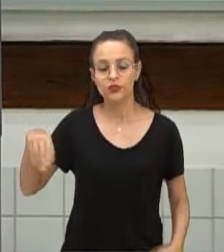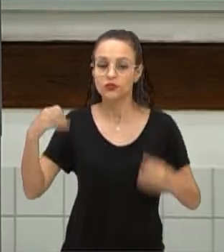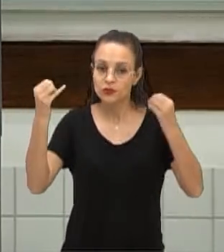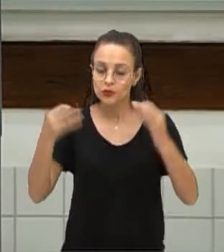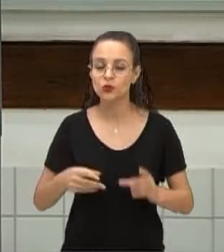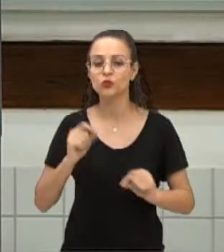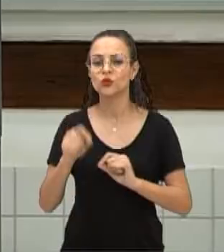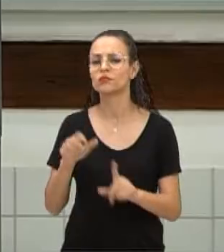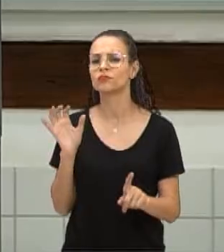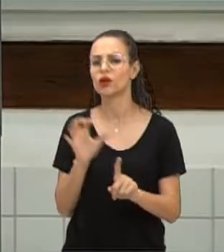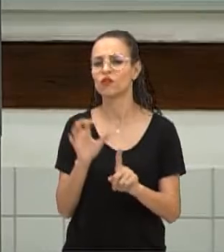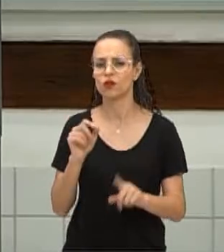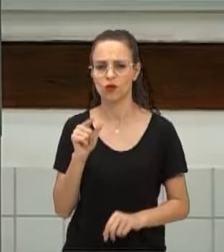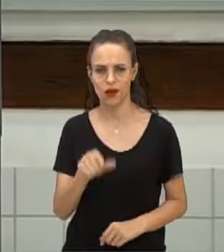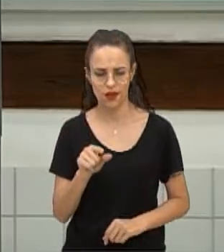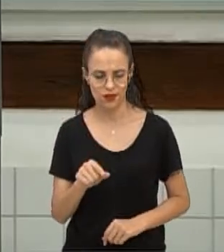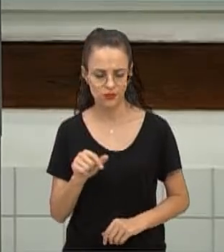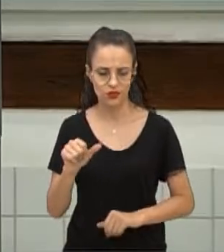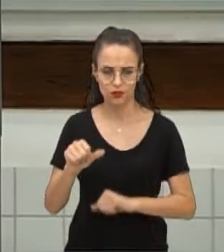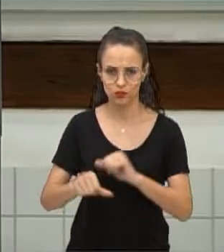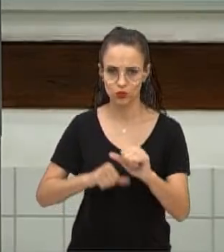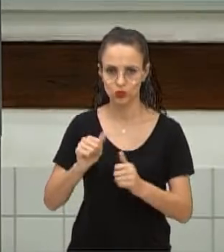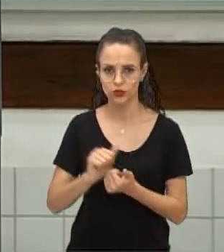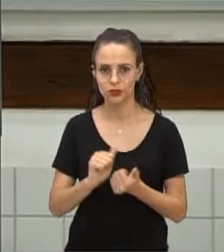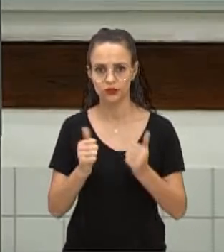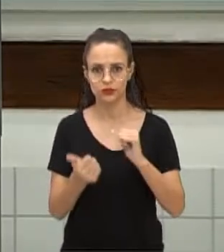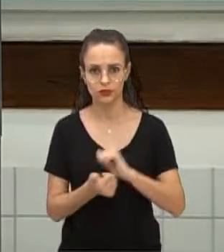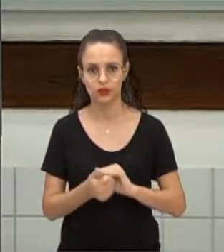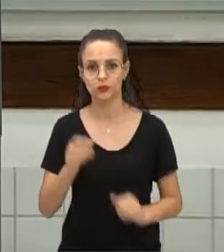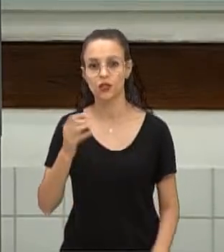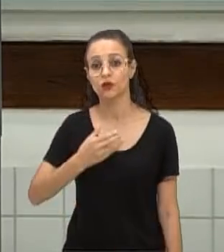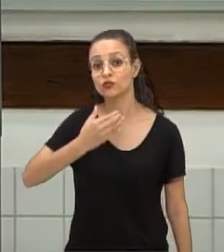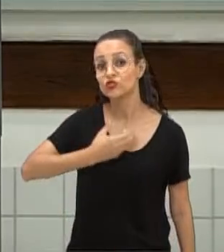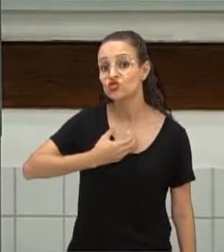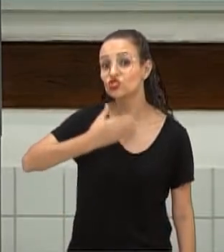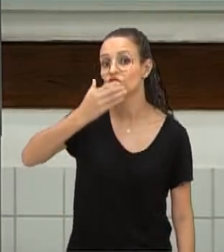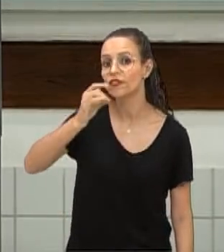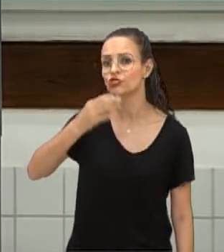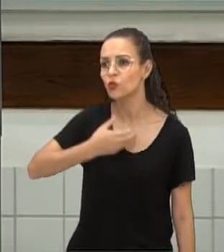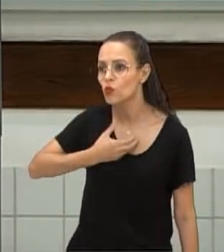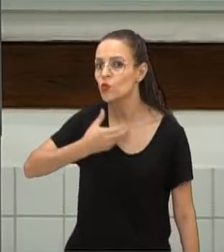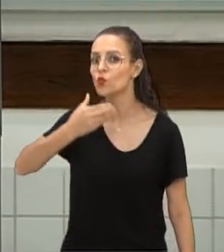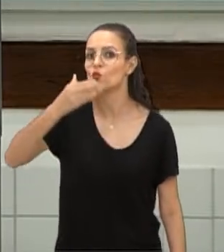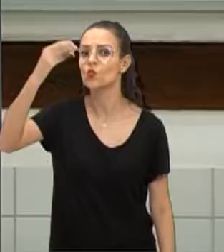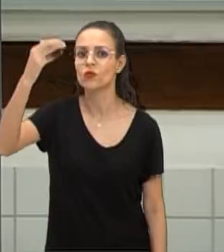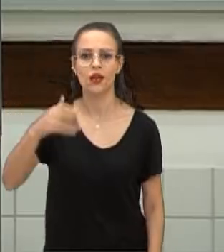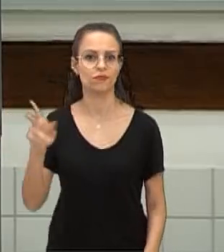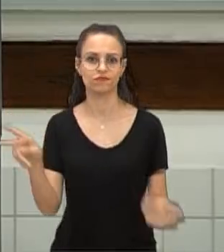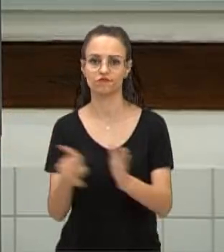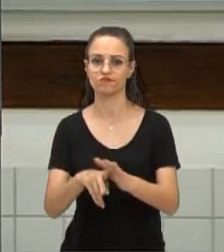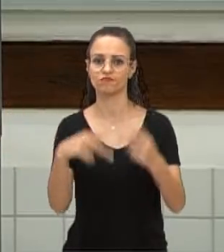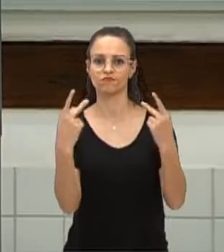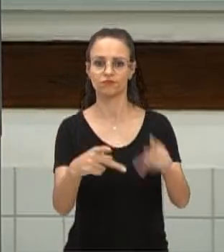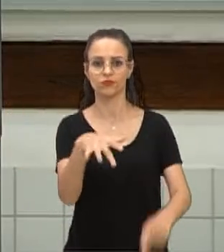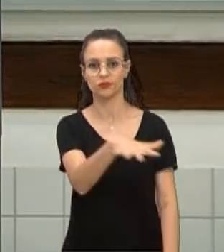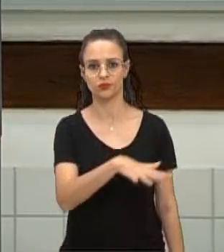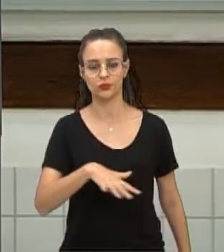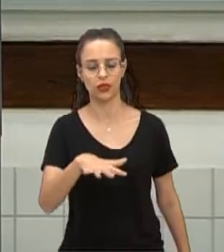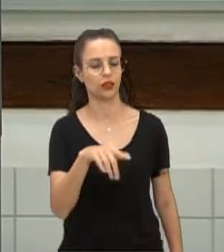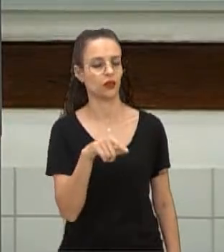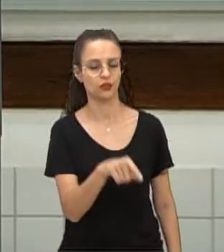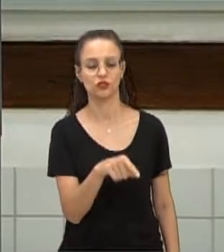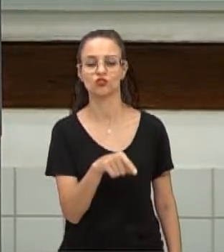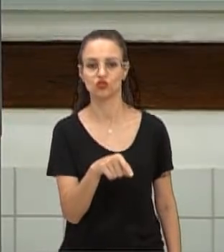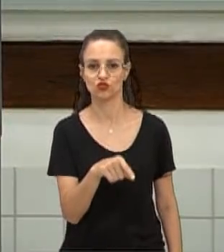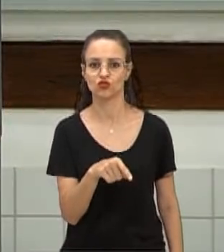provocou essa alteração das girafas terem só pescoço longo foi a própria natureza. A natureza selecionou,